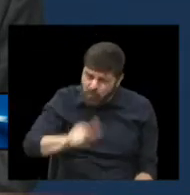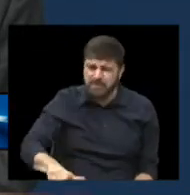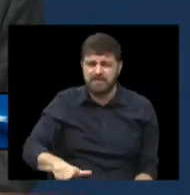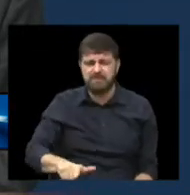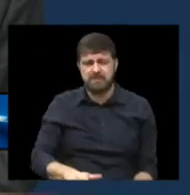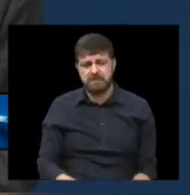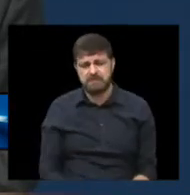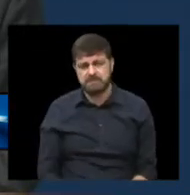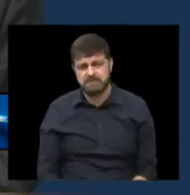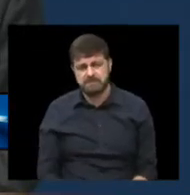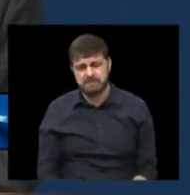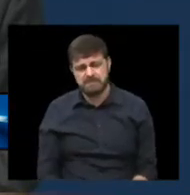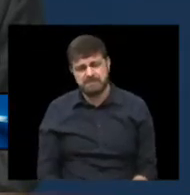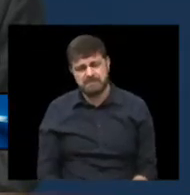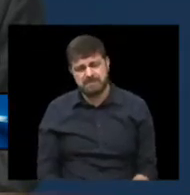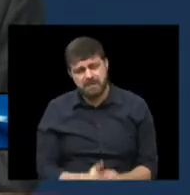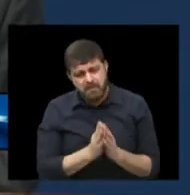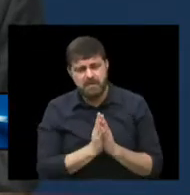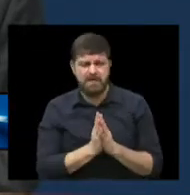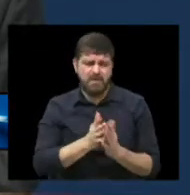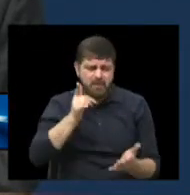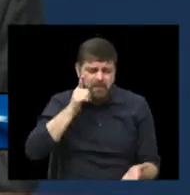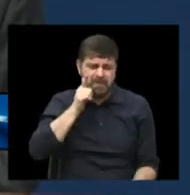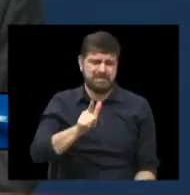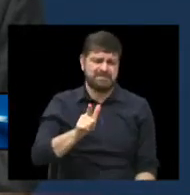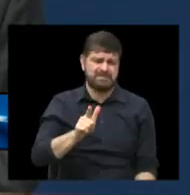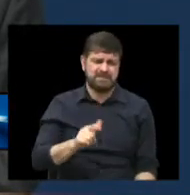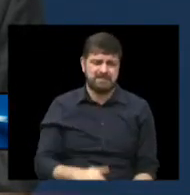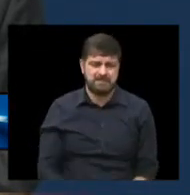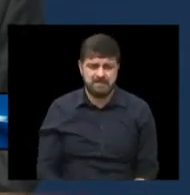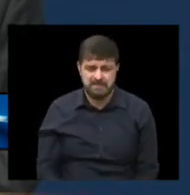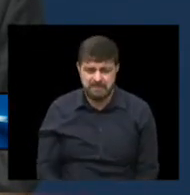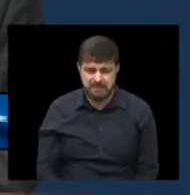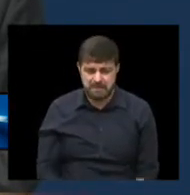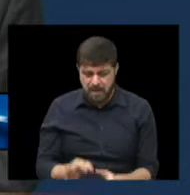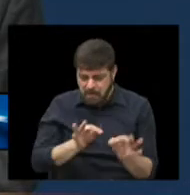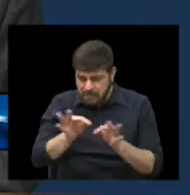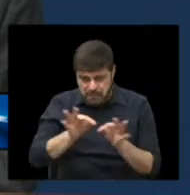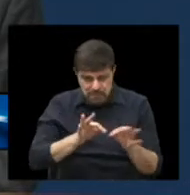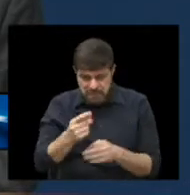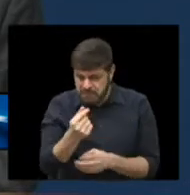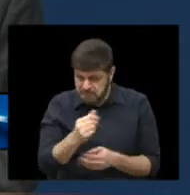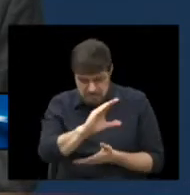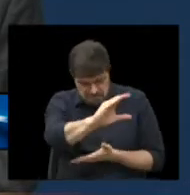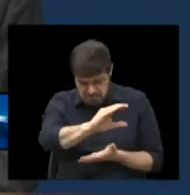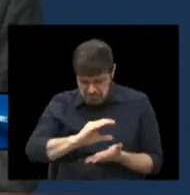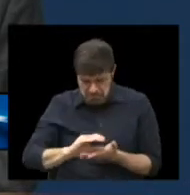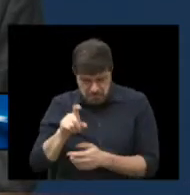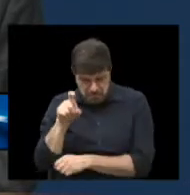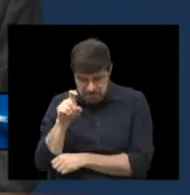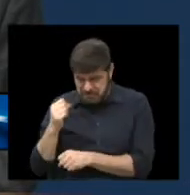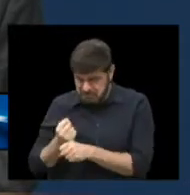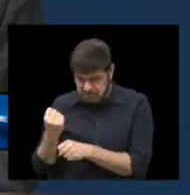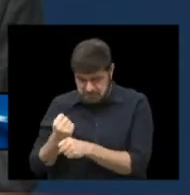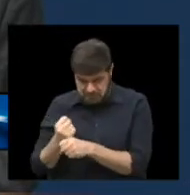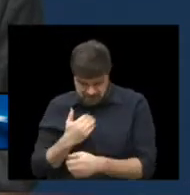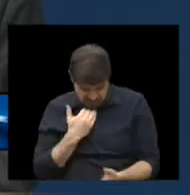que consiga, caso não tenha nenhum projeto, nenhum recurso para revitalizar o centro de